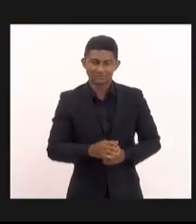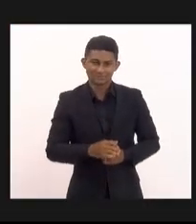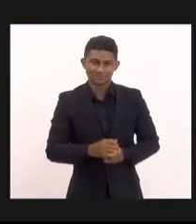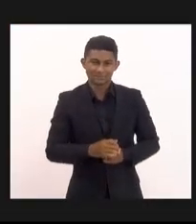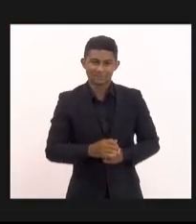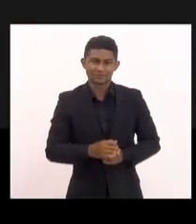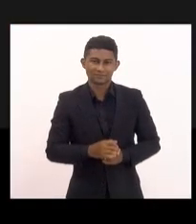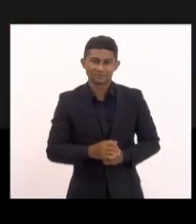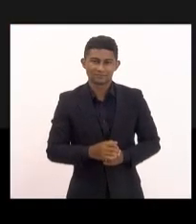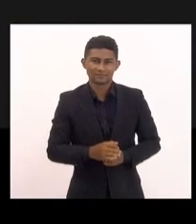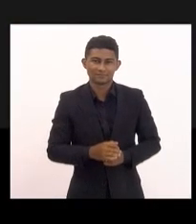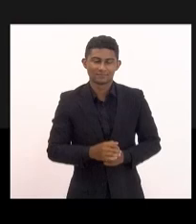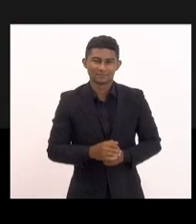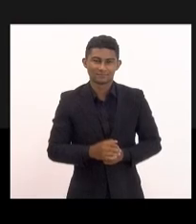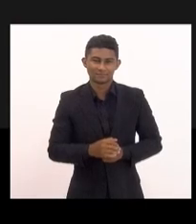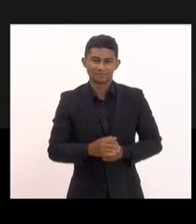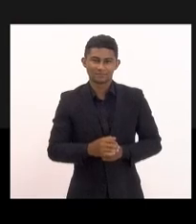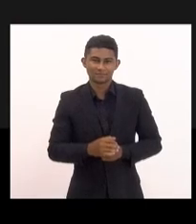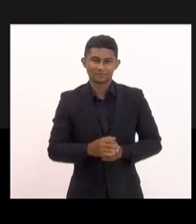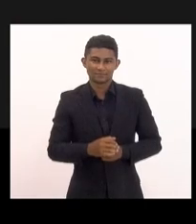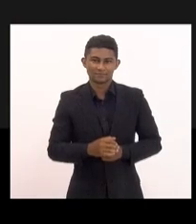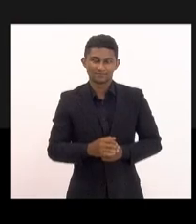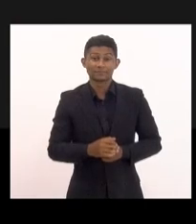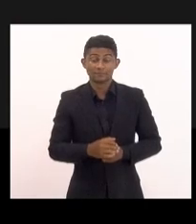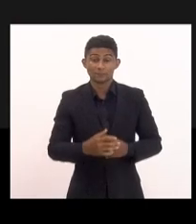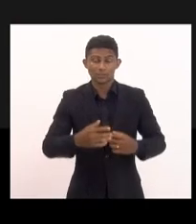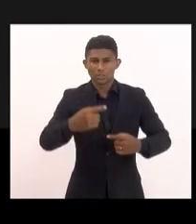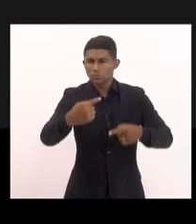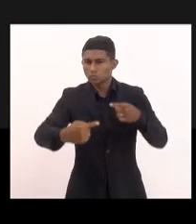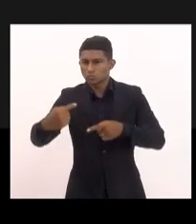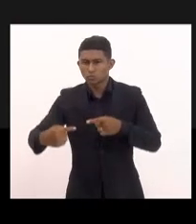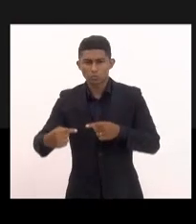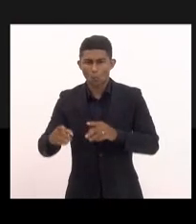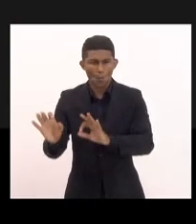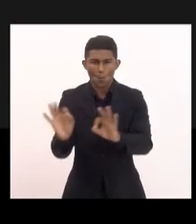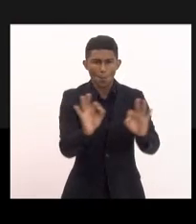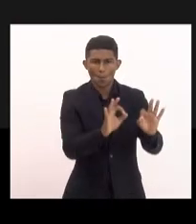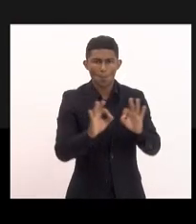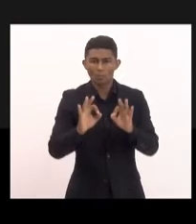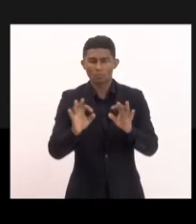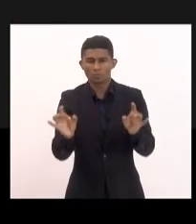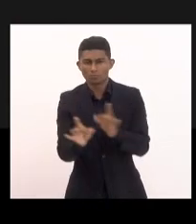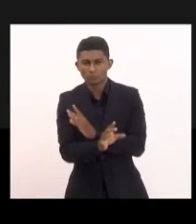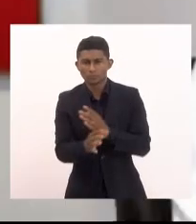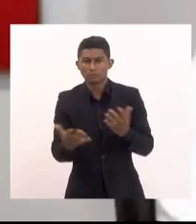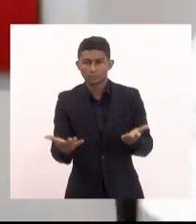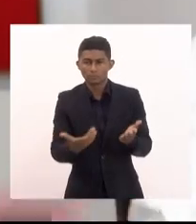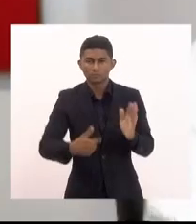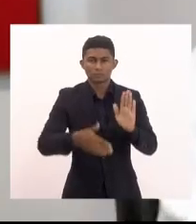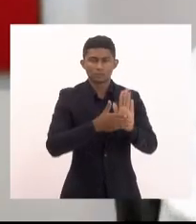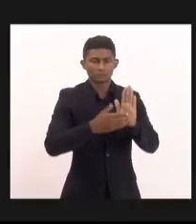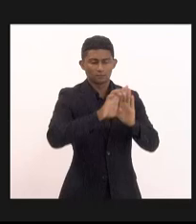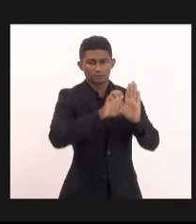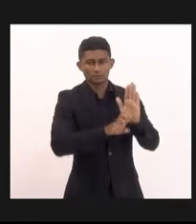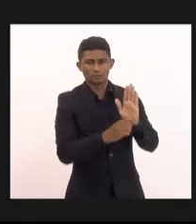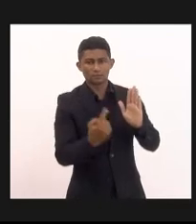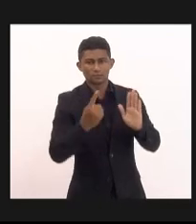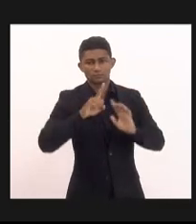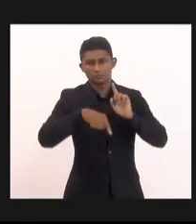Então. Contrário. Em discussão. Nós temos que ter a discutir, se é a discussão, o presidente proposta receber uma emenda e retorna às